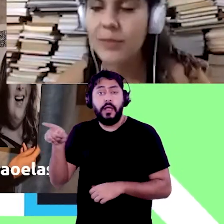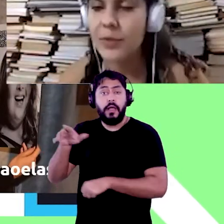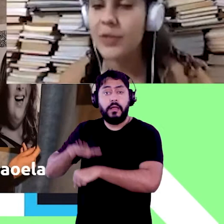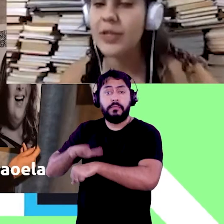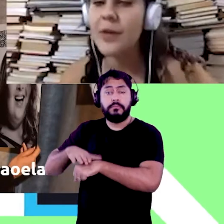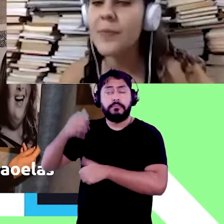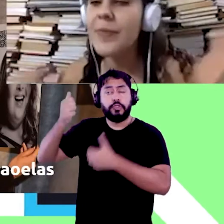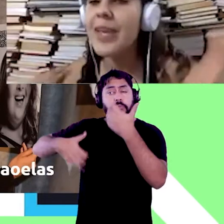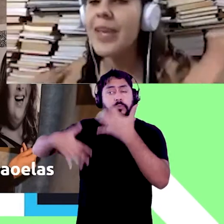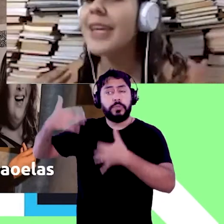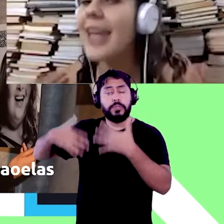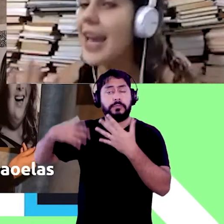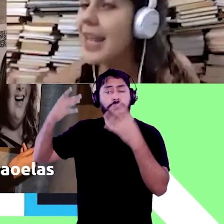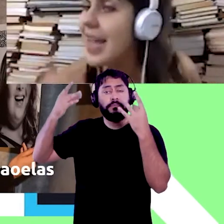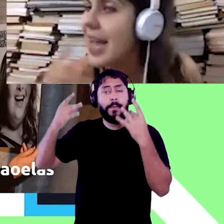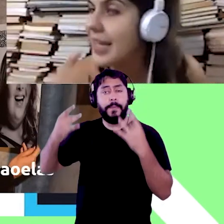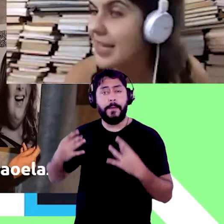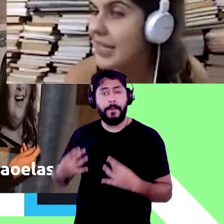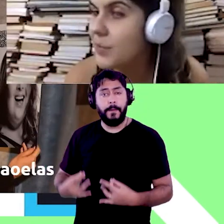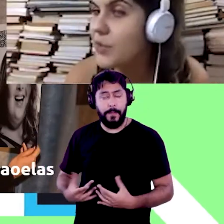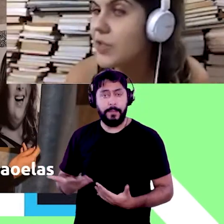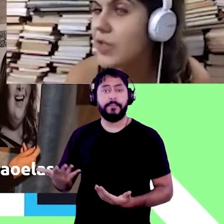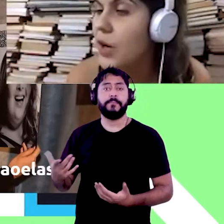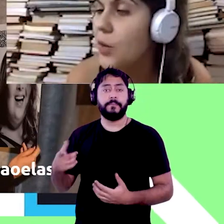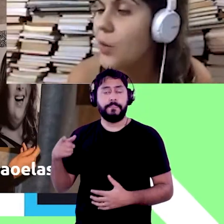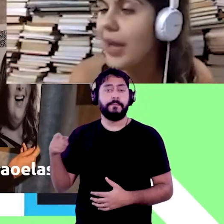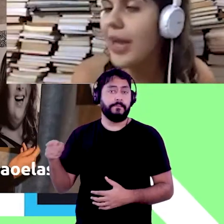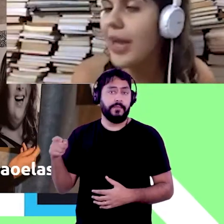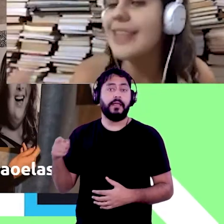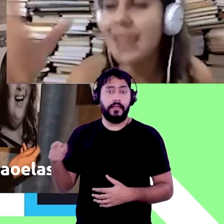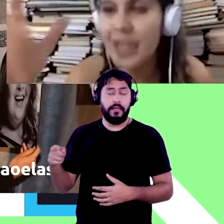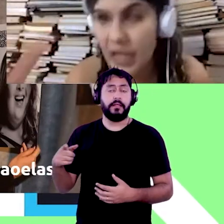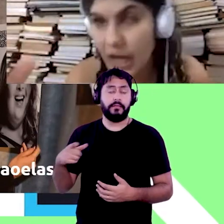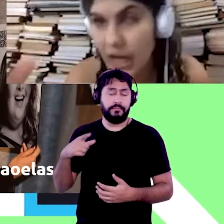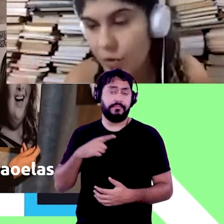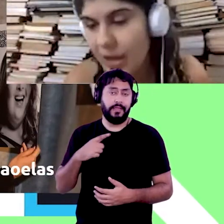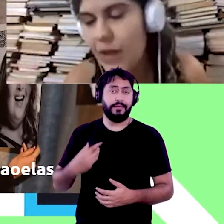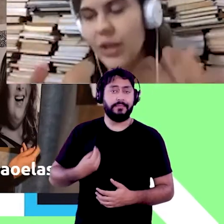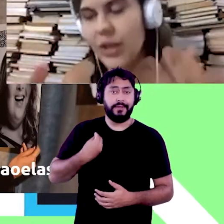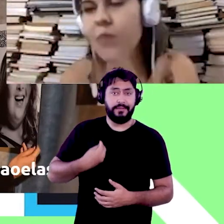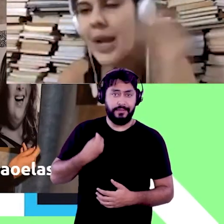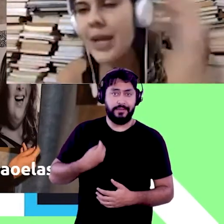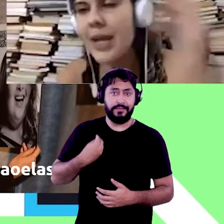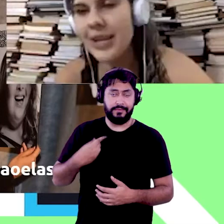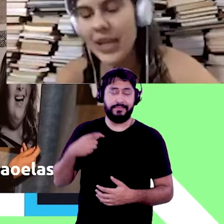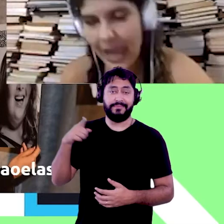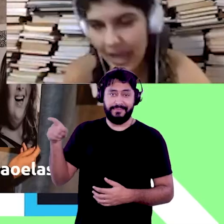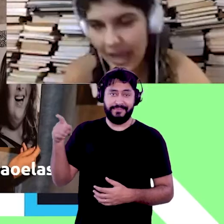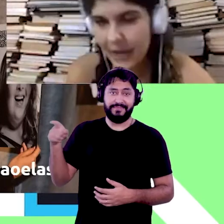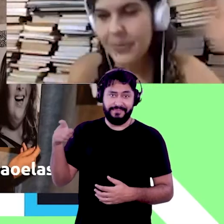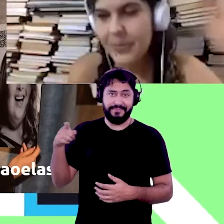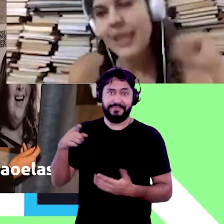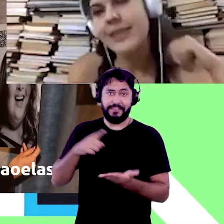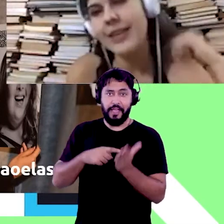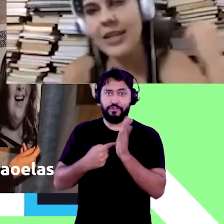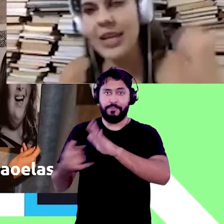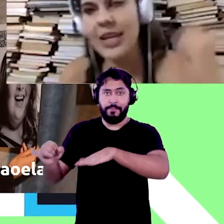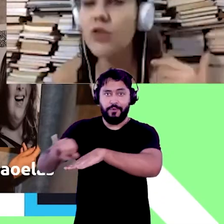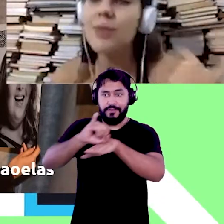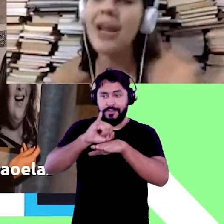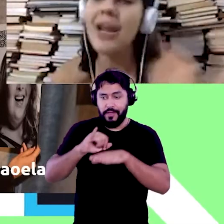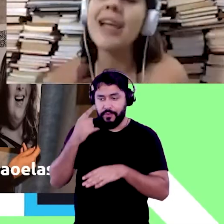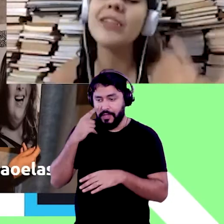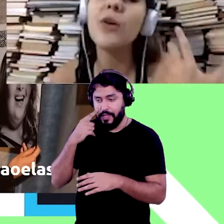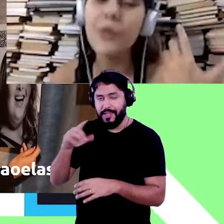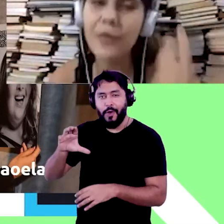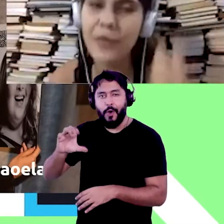nessa exposição, que ela está aqui na exposição escaneando, né, olhando para a imagem dela e escaneando